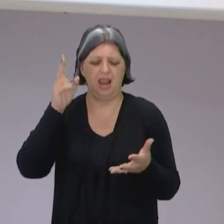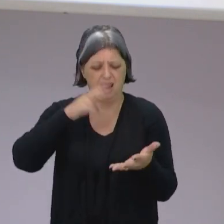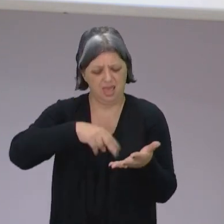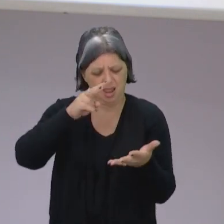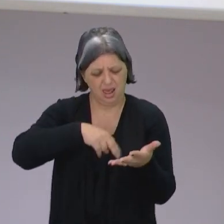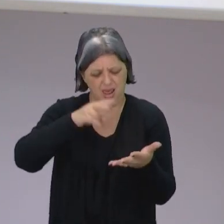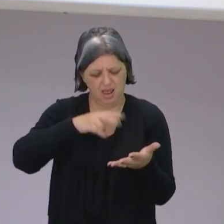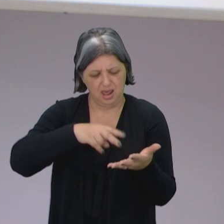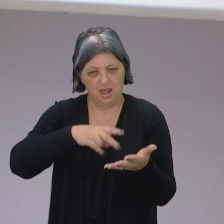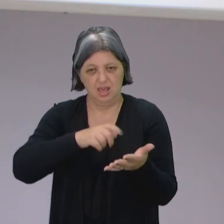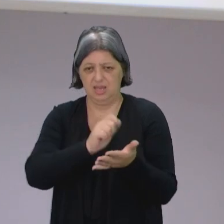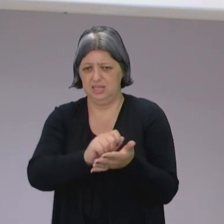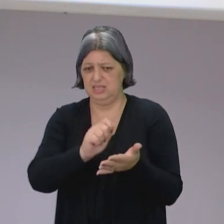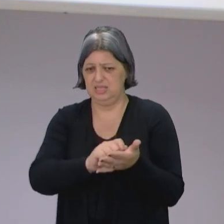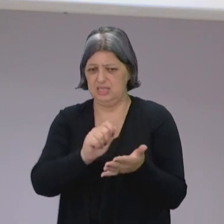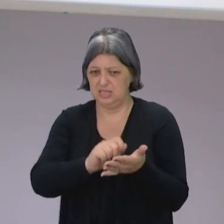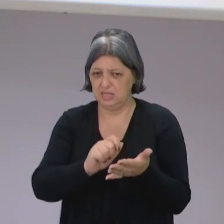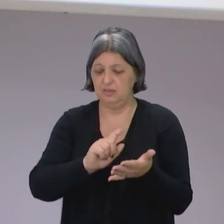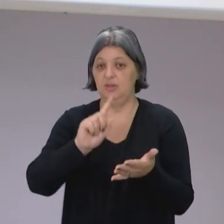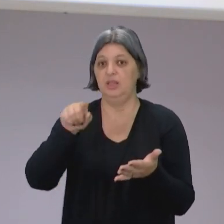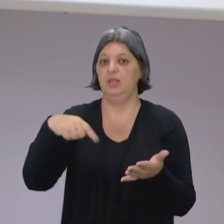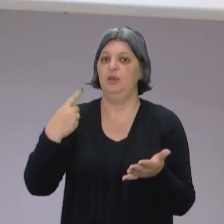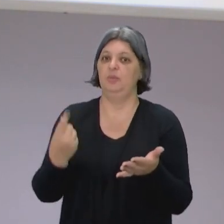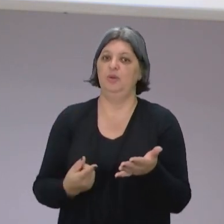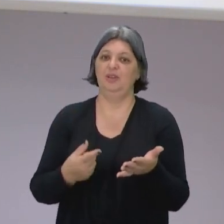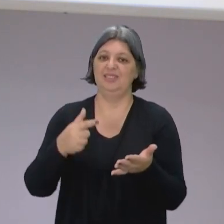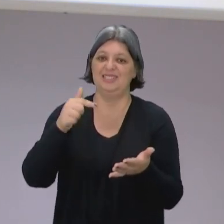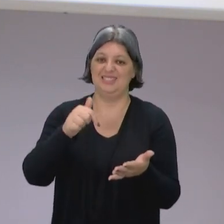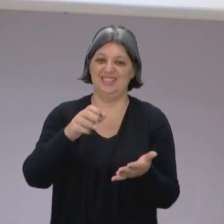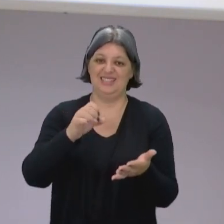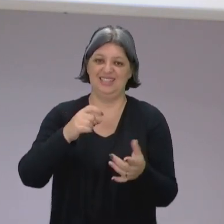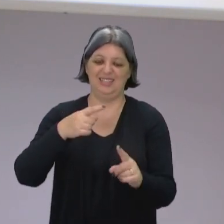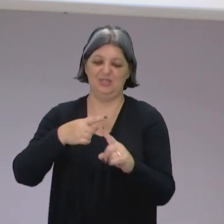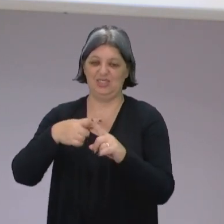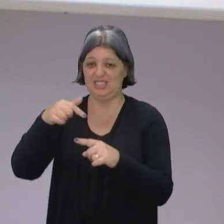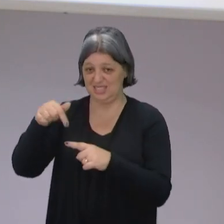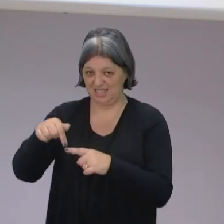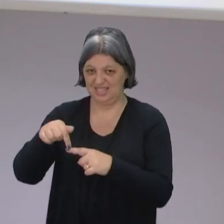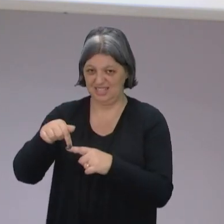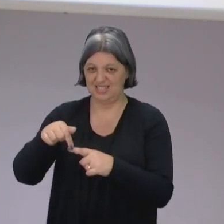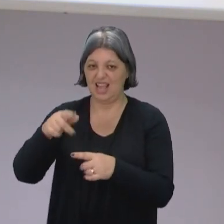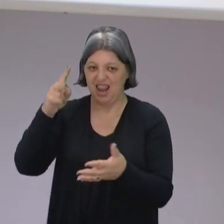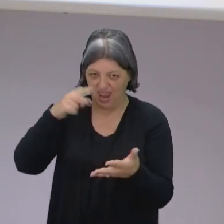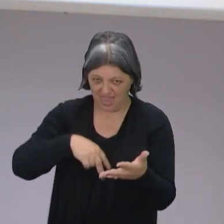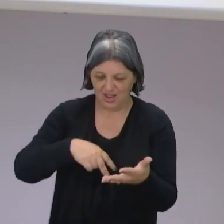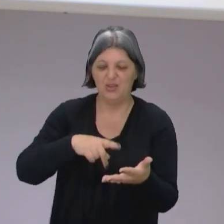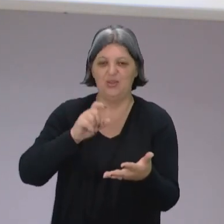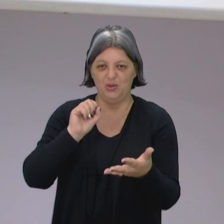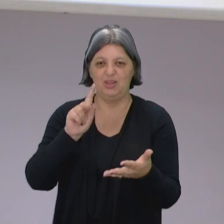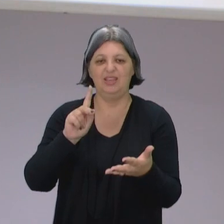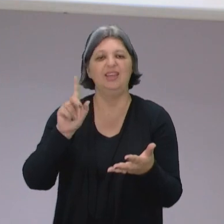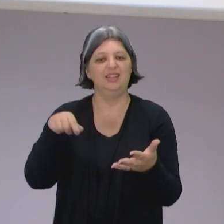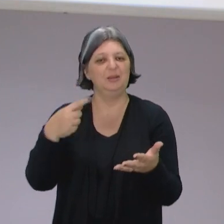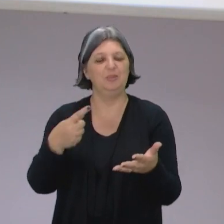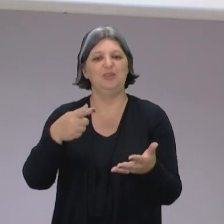leia e escreva só depois de ler 70 vezes 7, vamos falar aqui, né? Sim. Tem que ler muito, né?